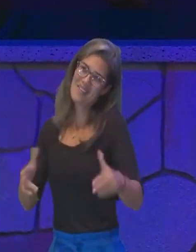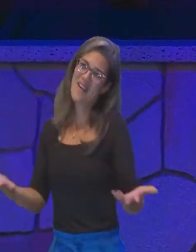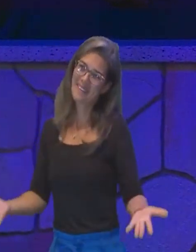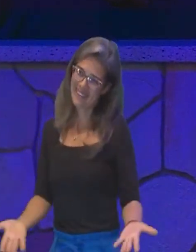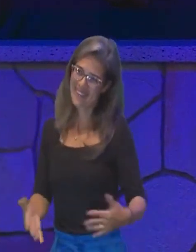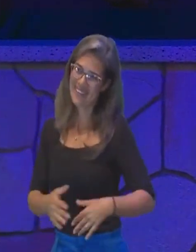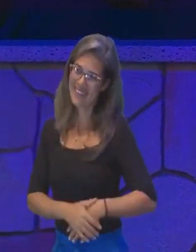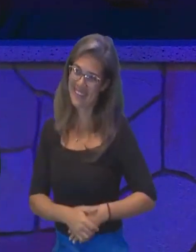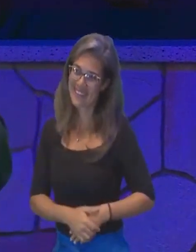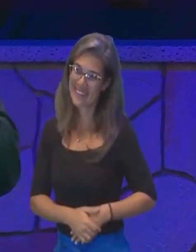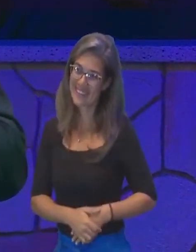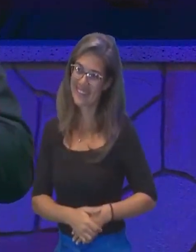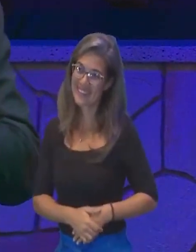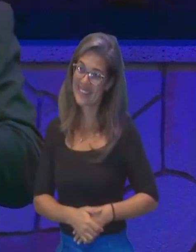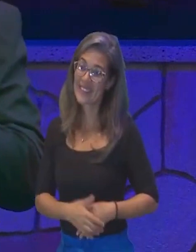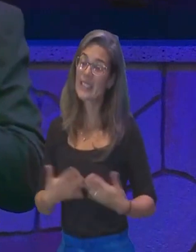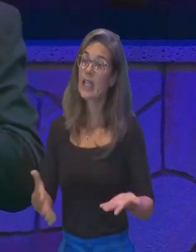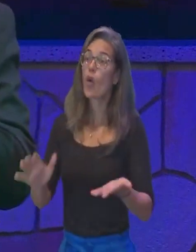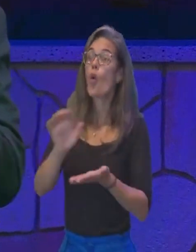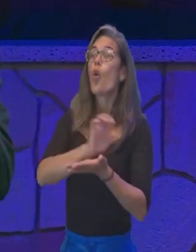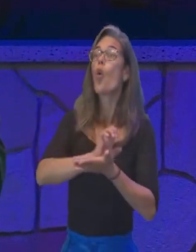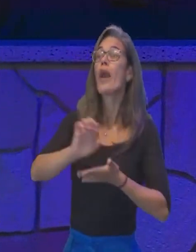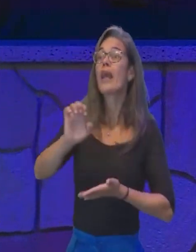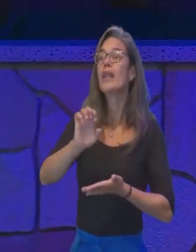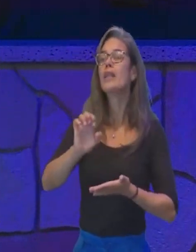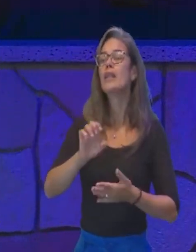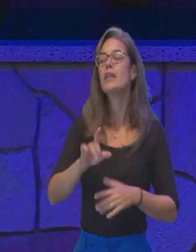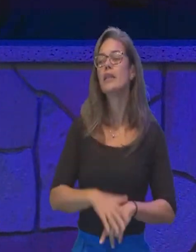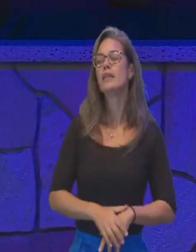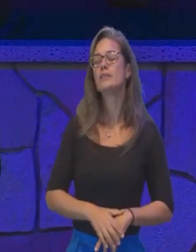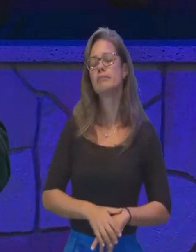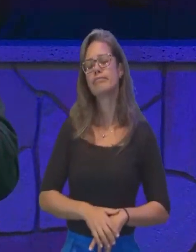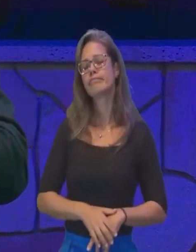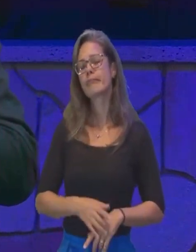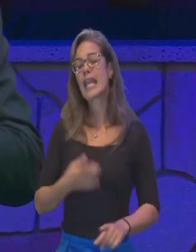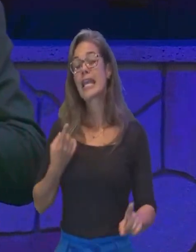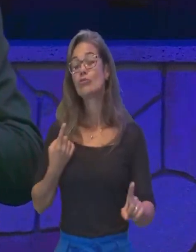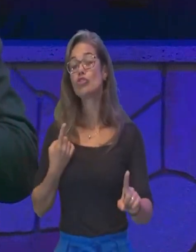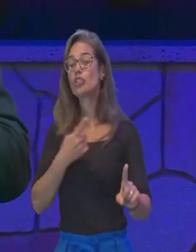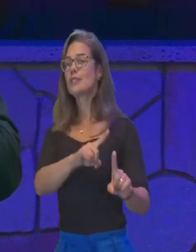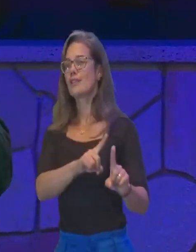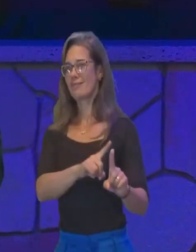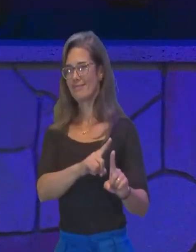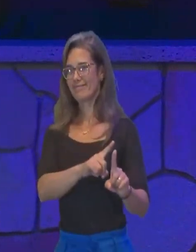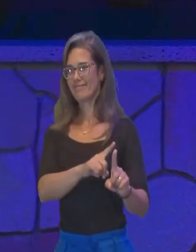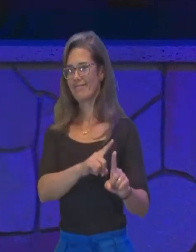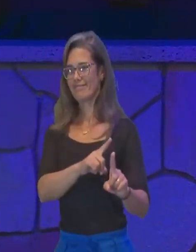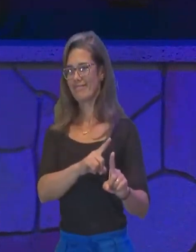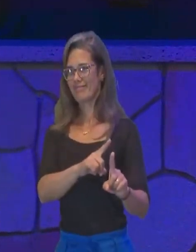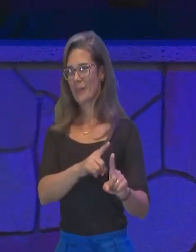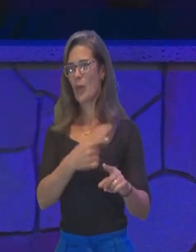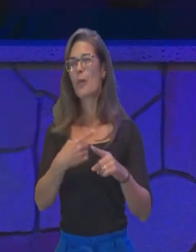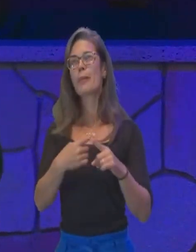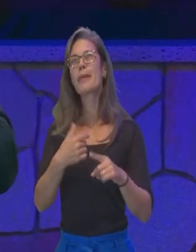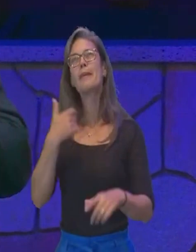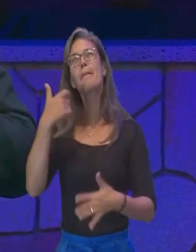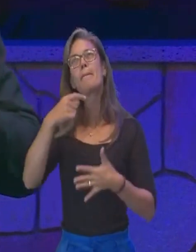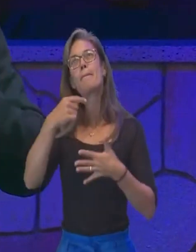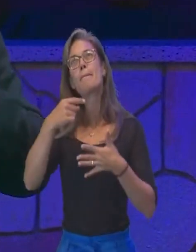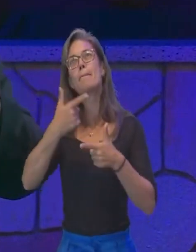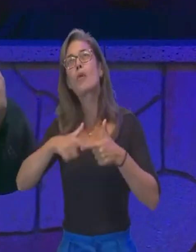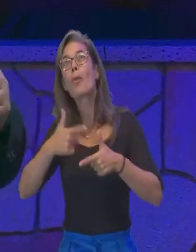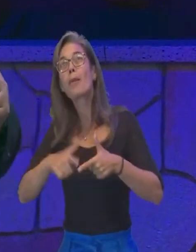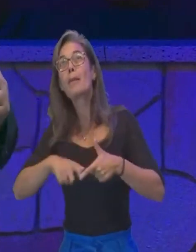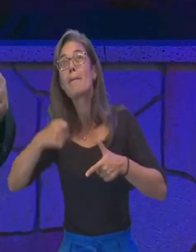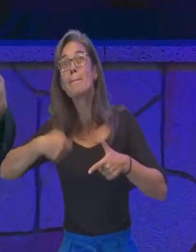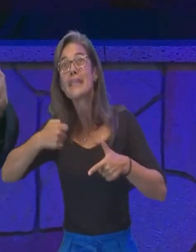Elias propôs um desafio ao povo e ao rei Acabe naquele momento. Pensando em resolver os problemas, ele propôs o